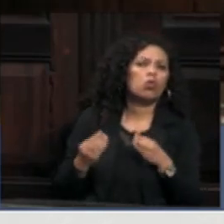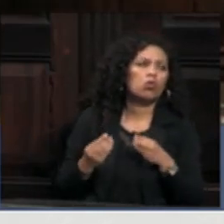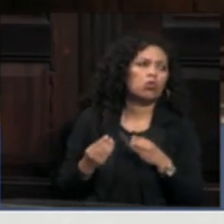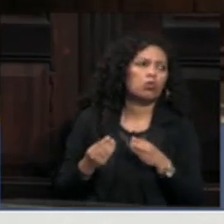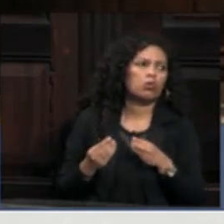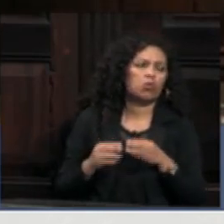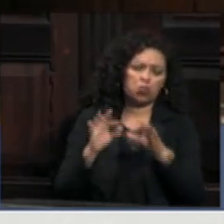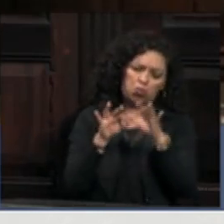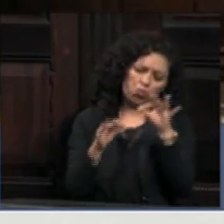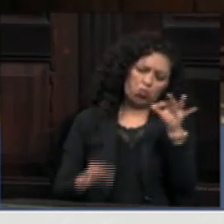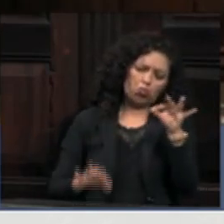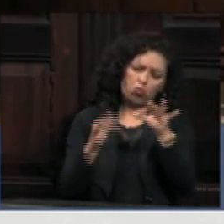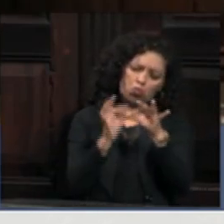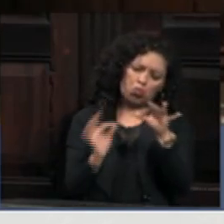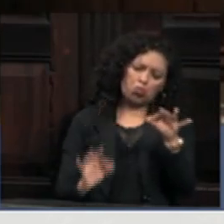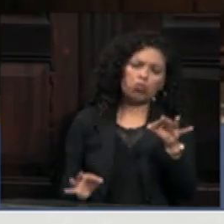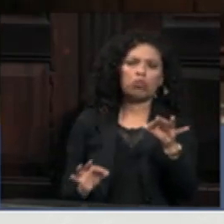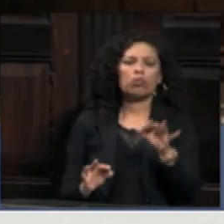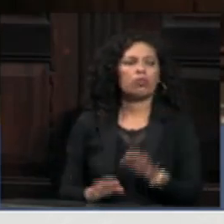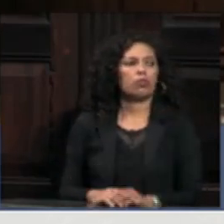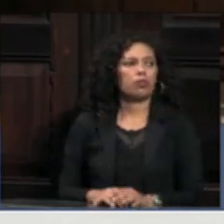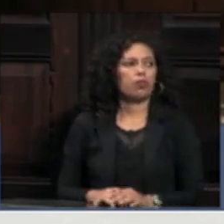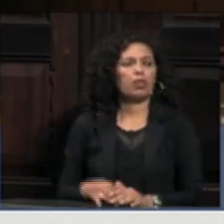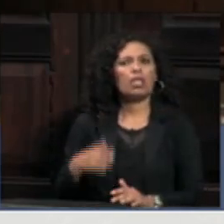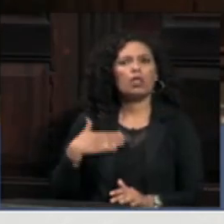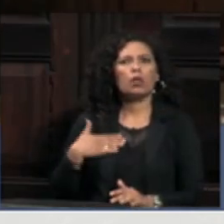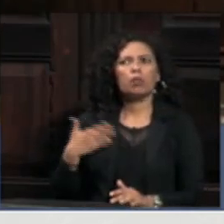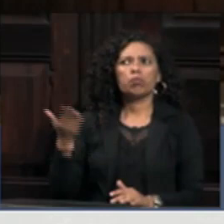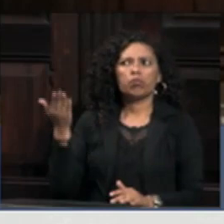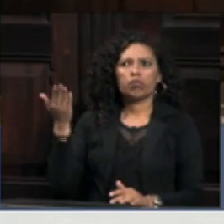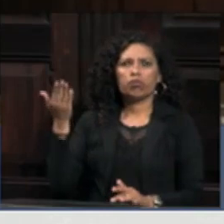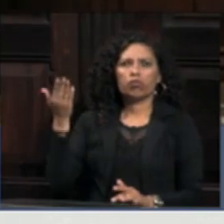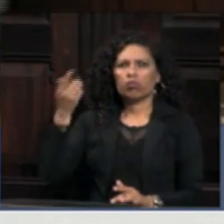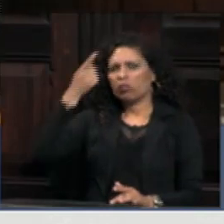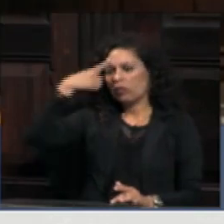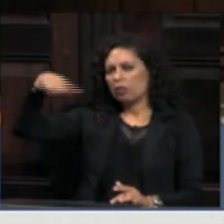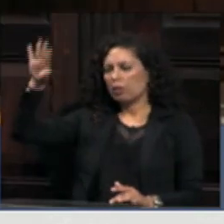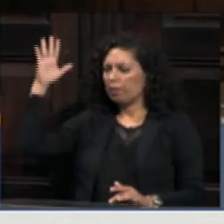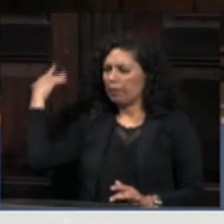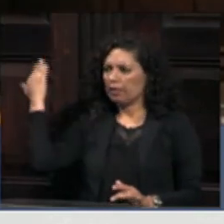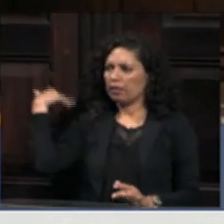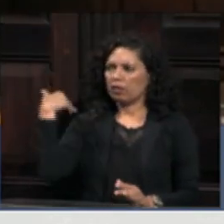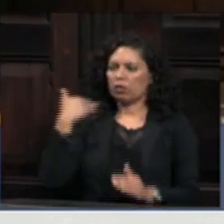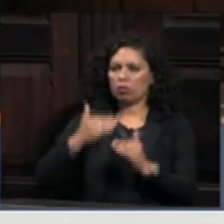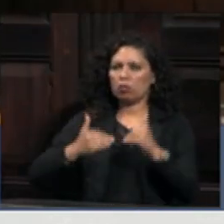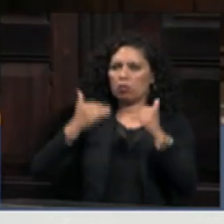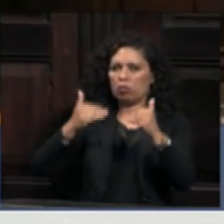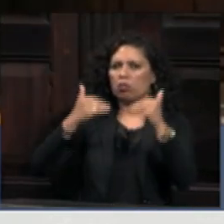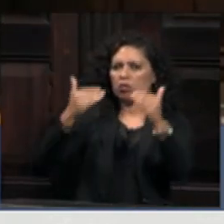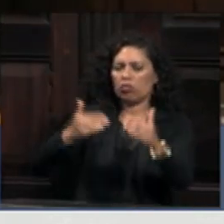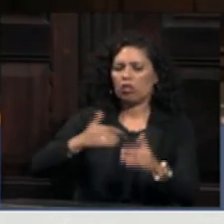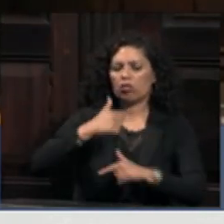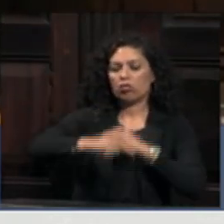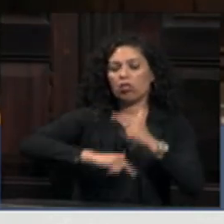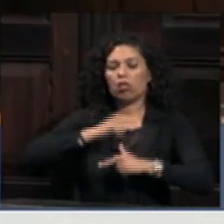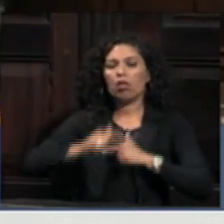Quando estava lá, na Superintendência Regional do Trabalho, Valeu, vai com Deus, vai